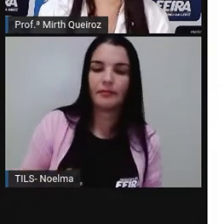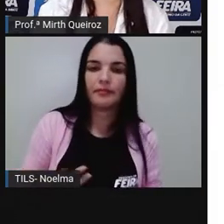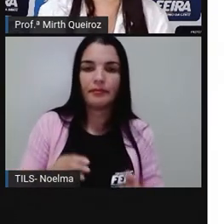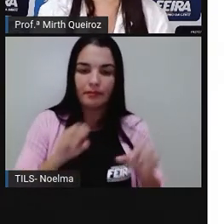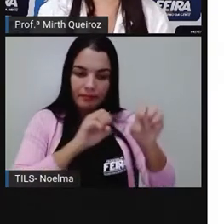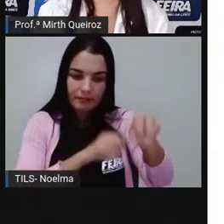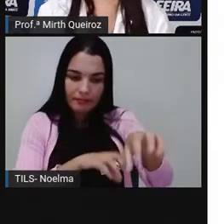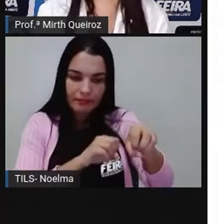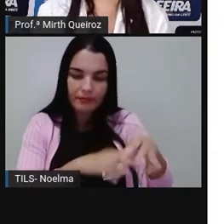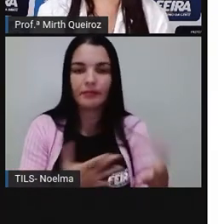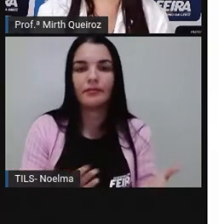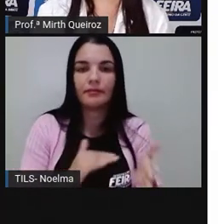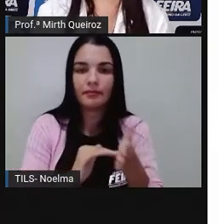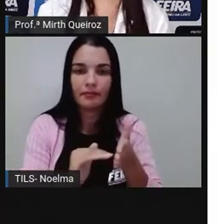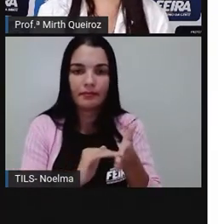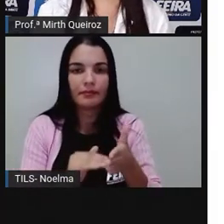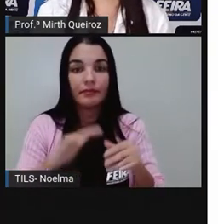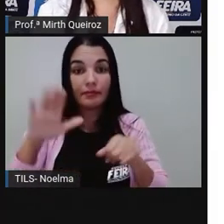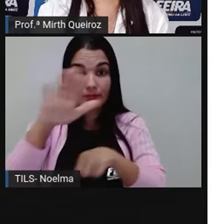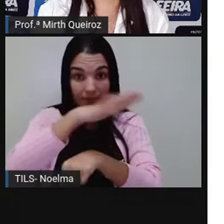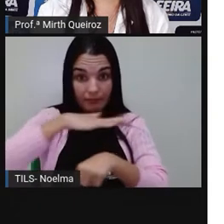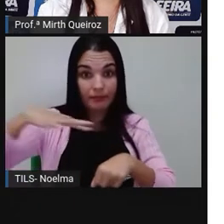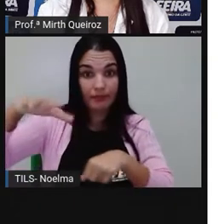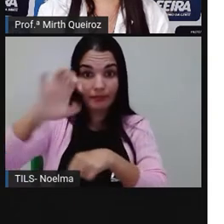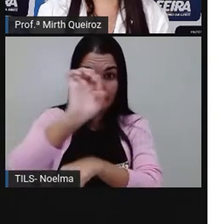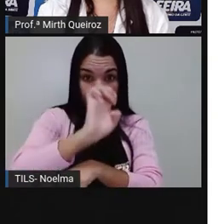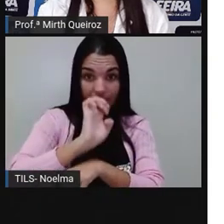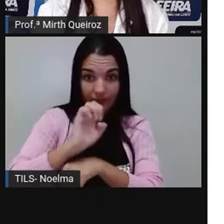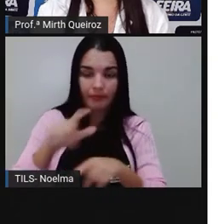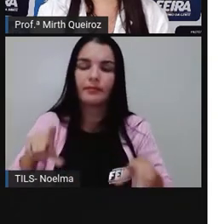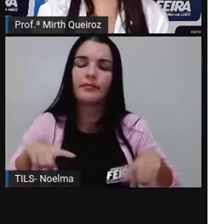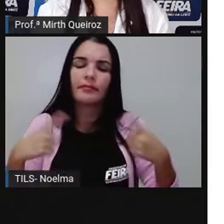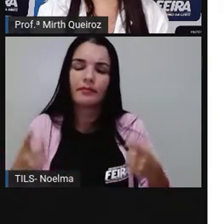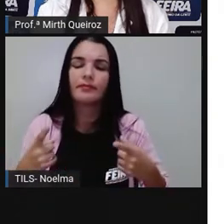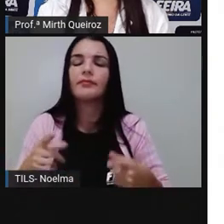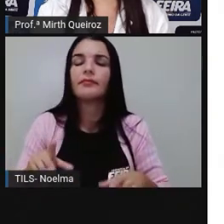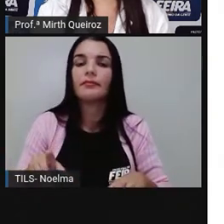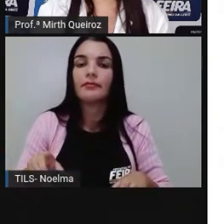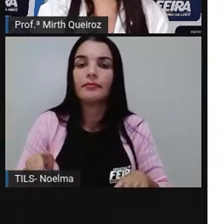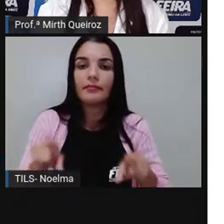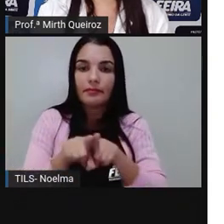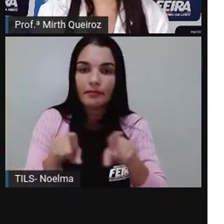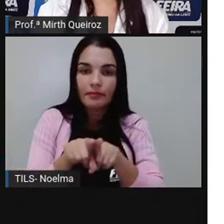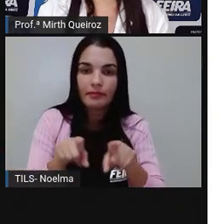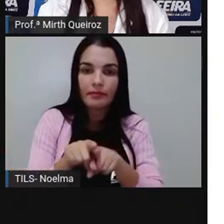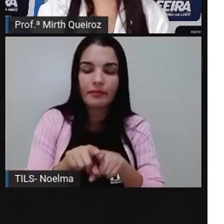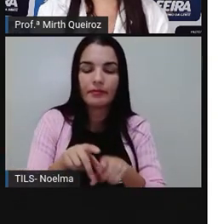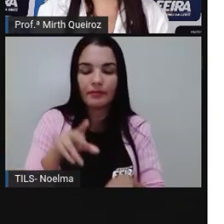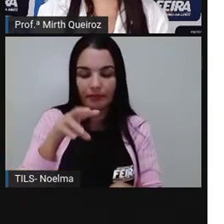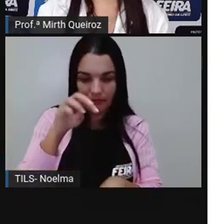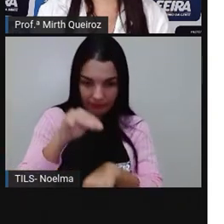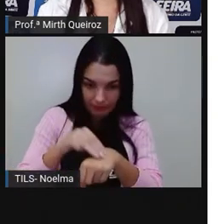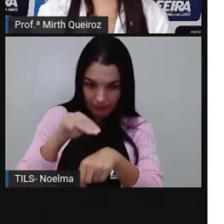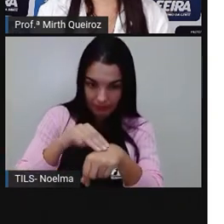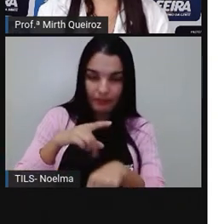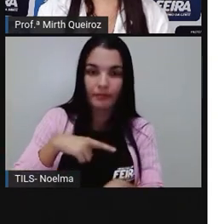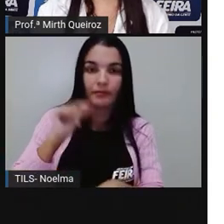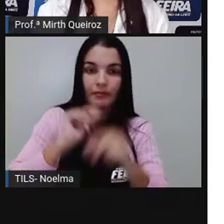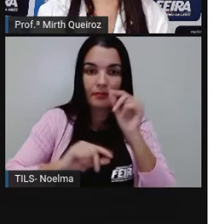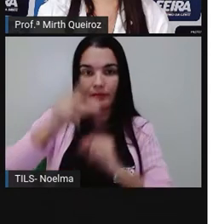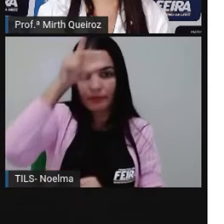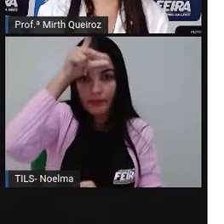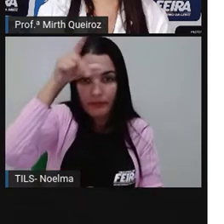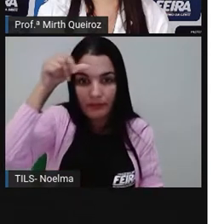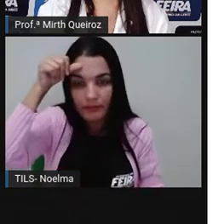de Educação, em nível estadual. E em nível municipal, no executivo, nós vamos ter o prefeito,